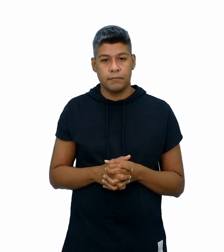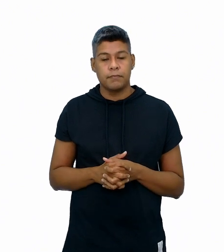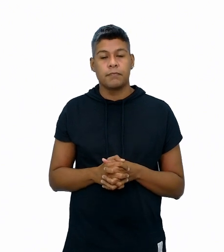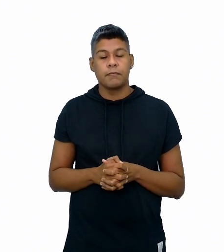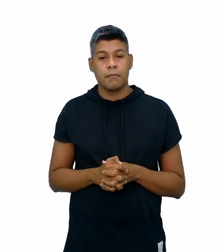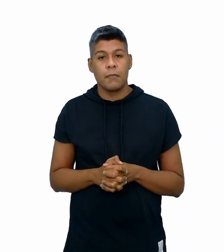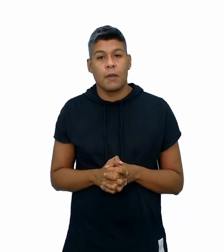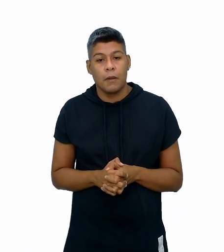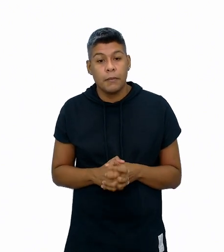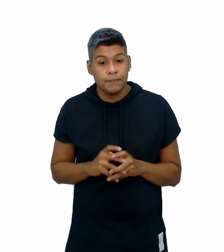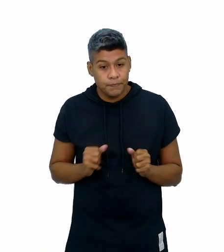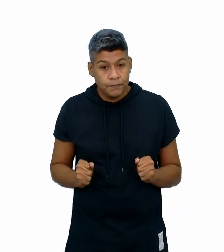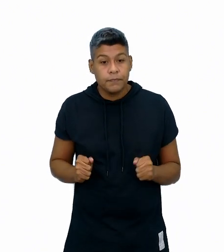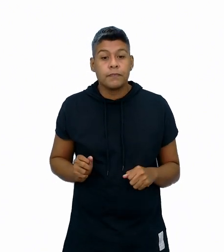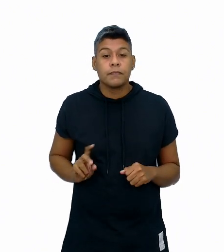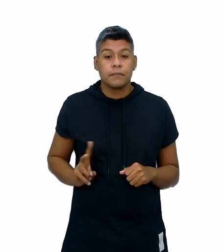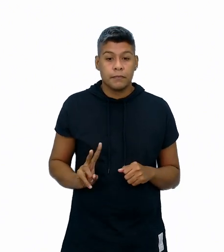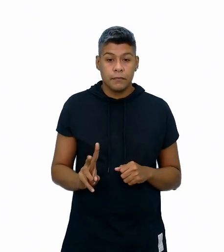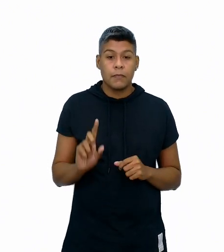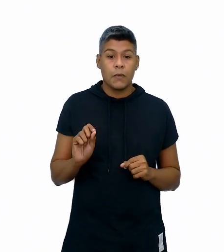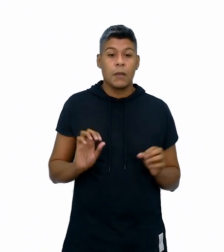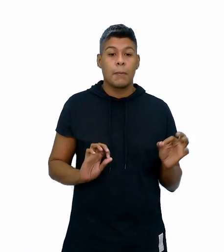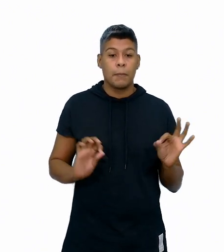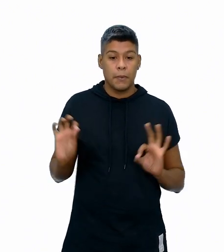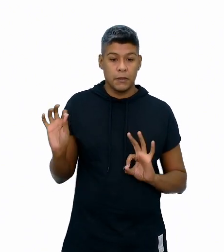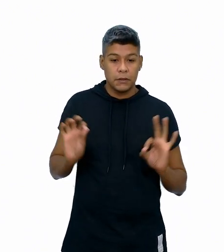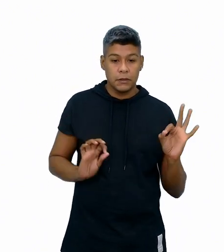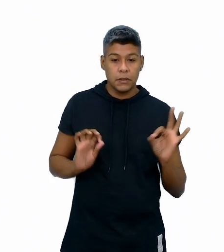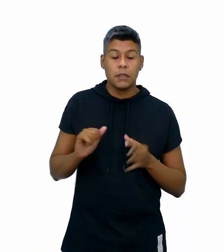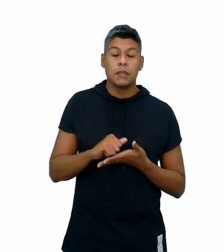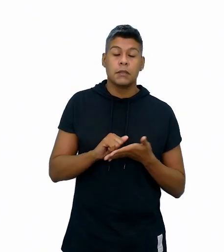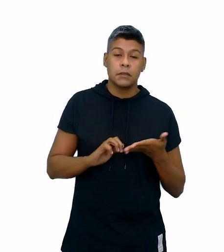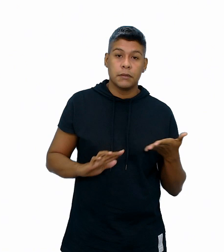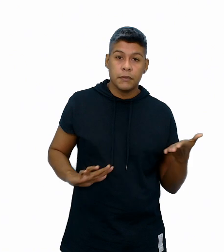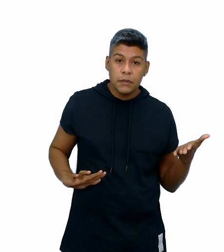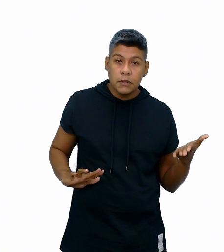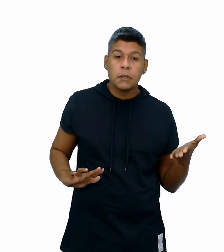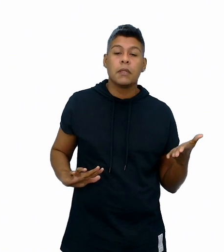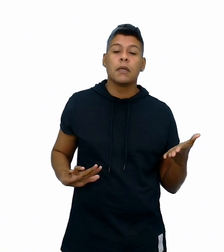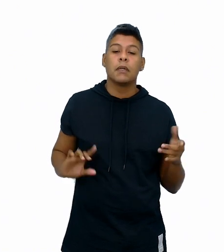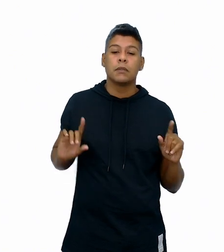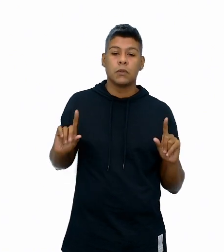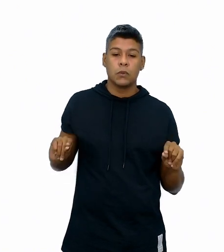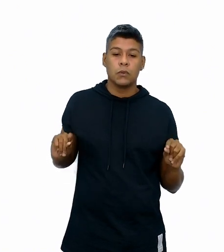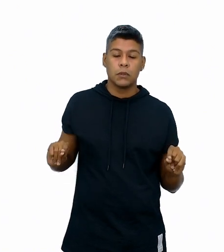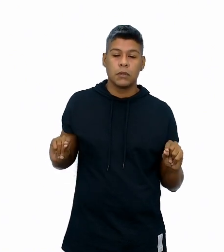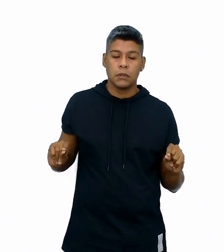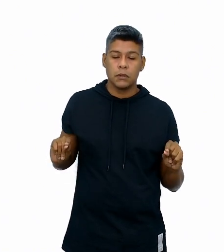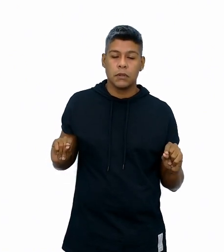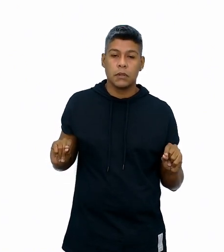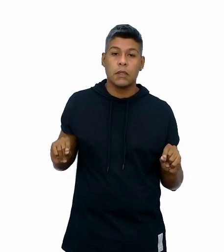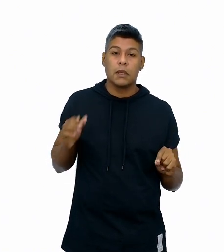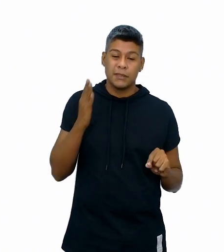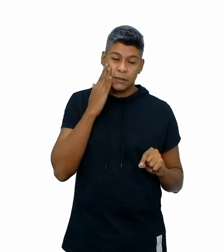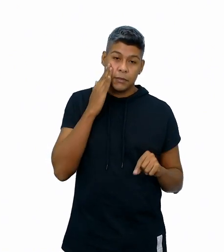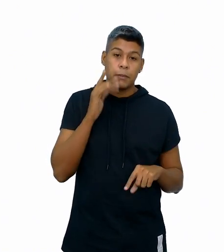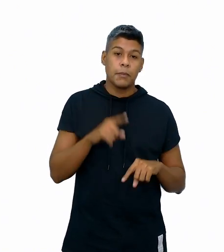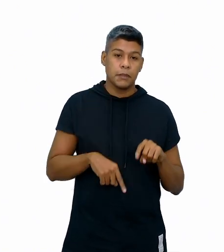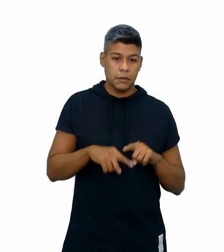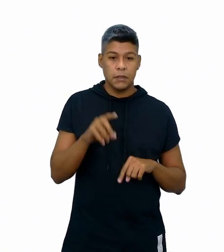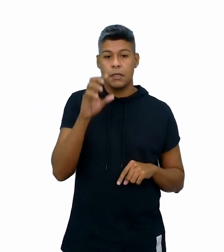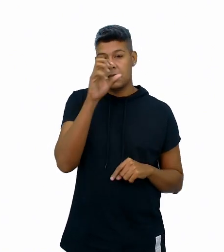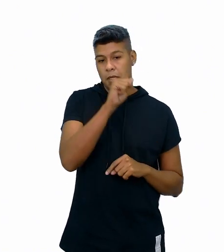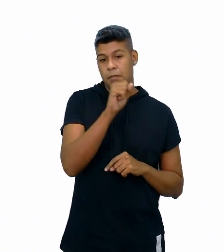possam sempre planejar aí as atividades levando em consideração, né, o material do